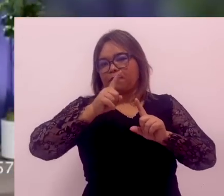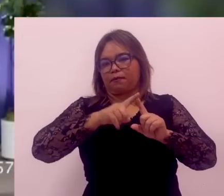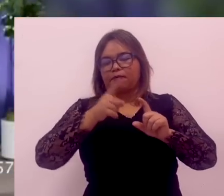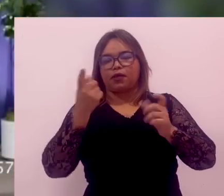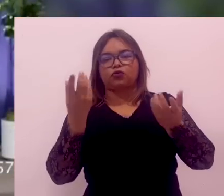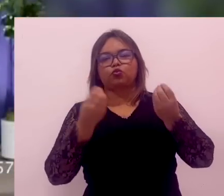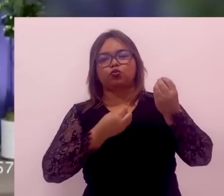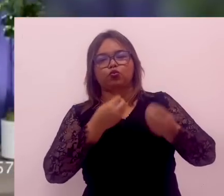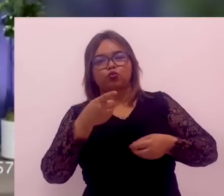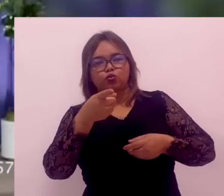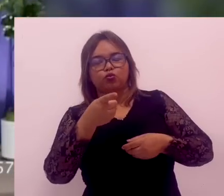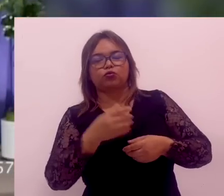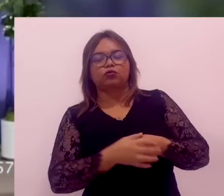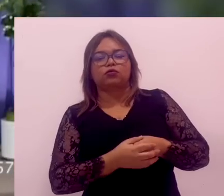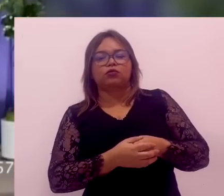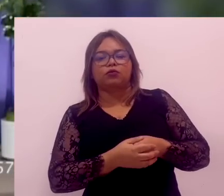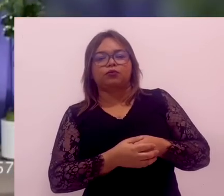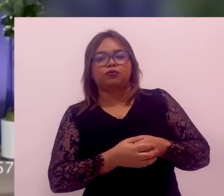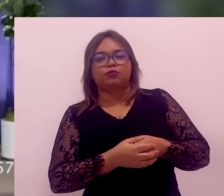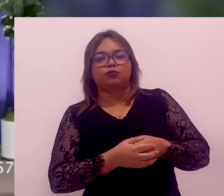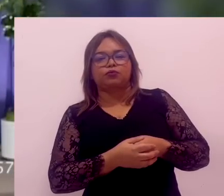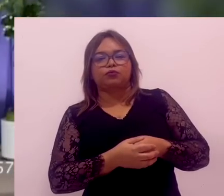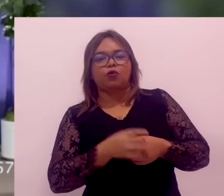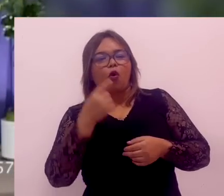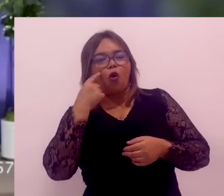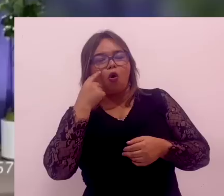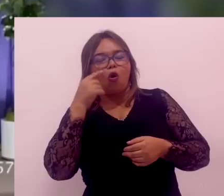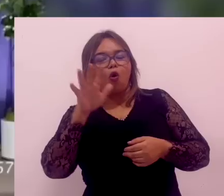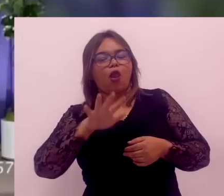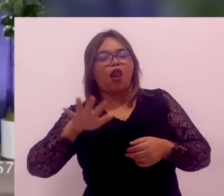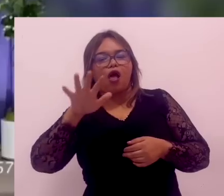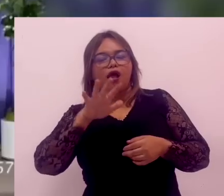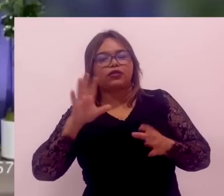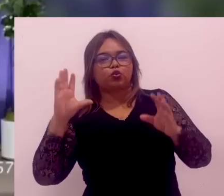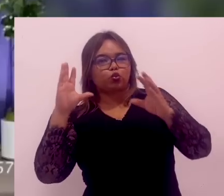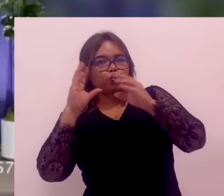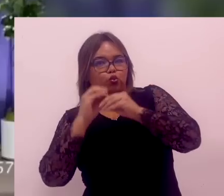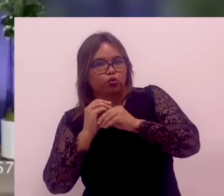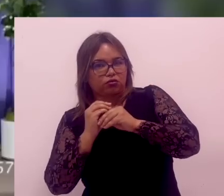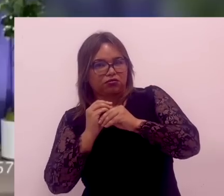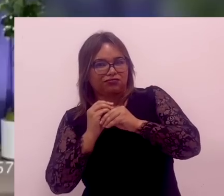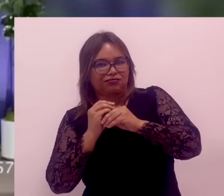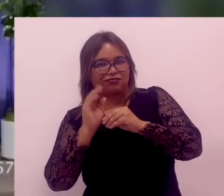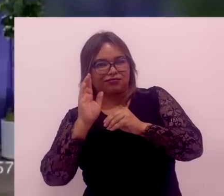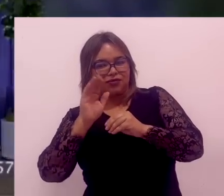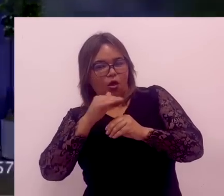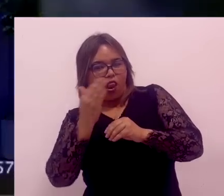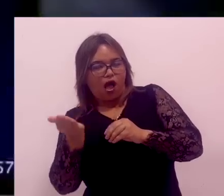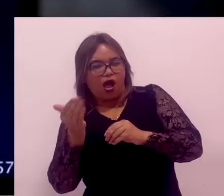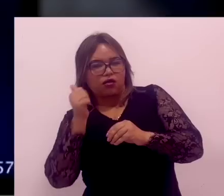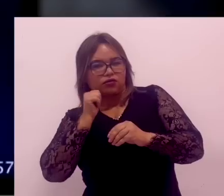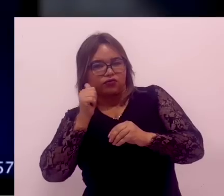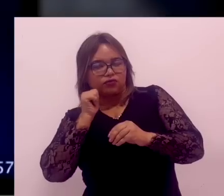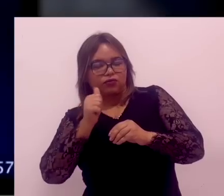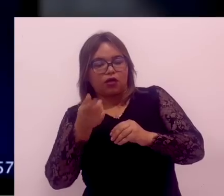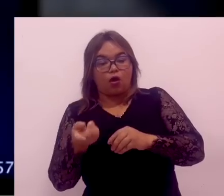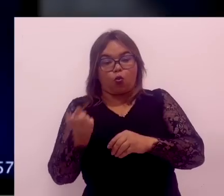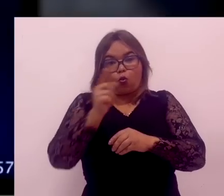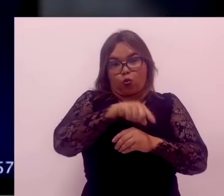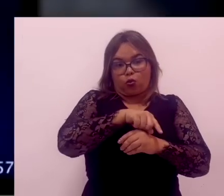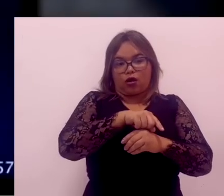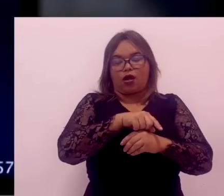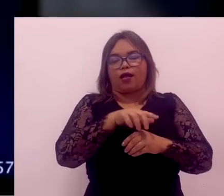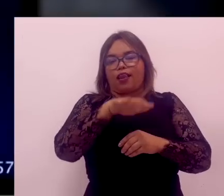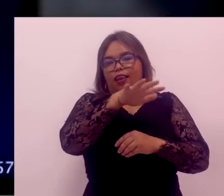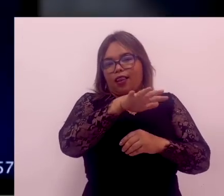escuro. Infelizmente, o lado feminino. E aqui está a representação masculina. Vamos perguntar ao dicionário de misticismo o que é que